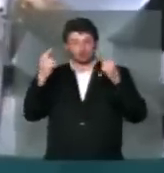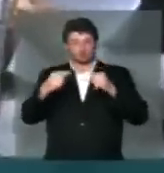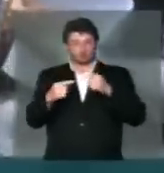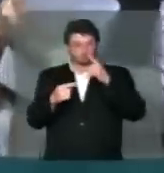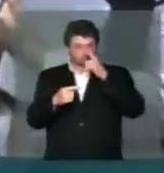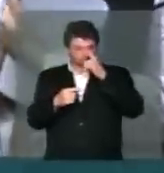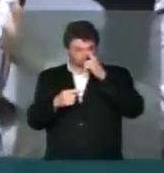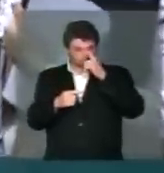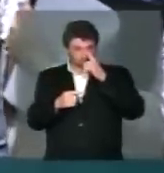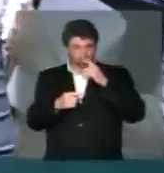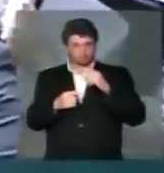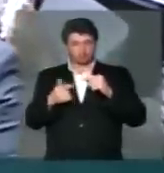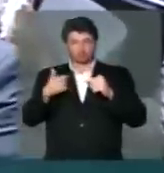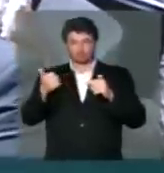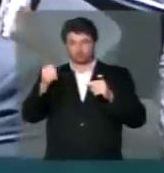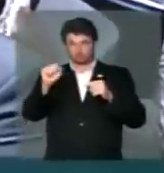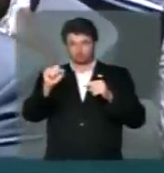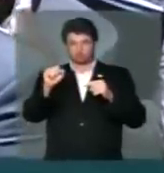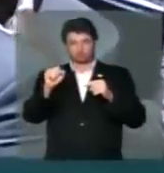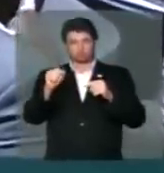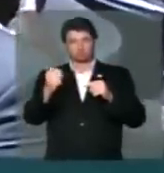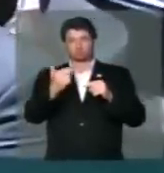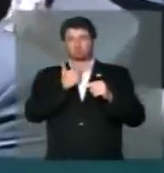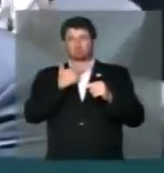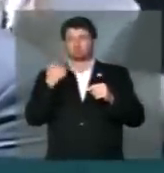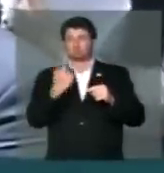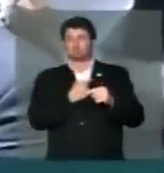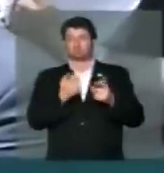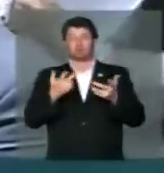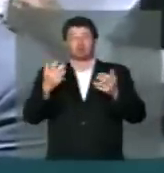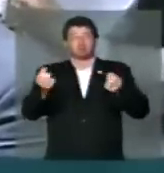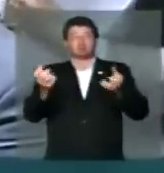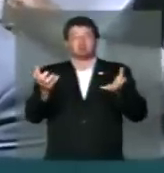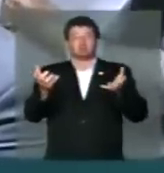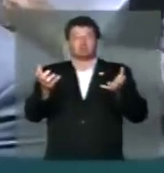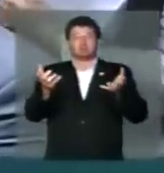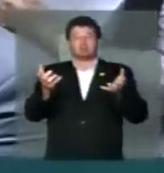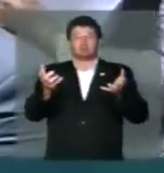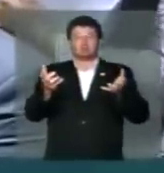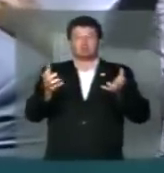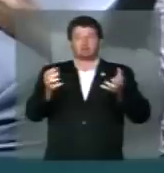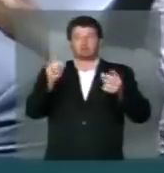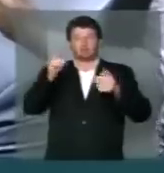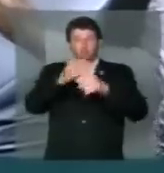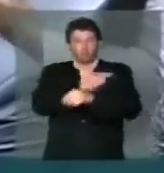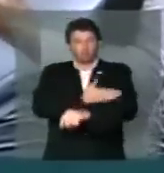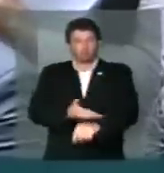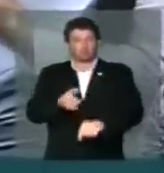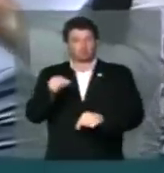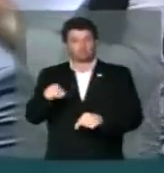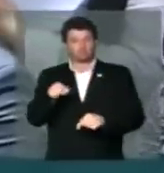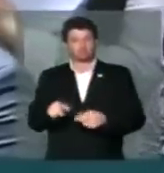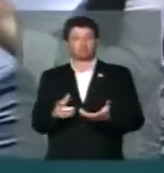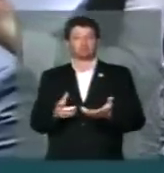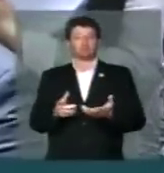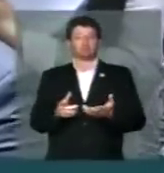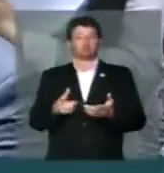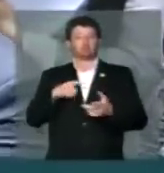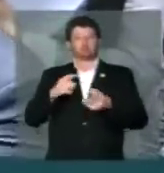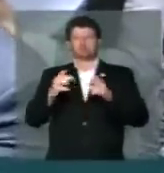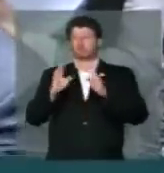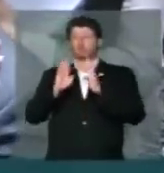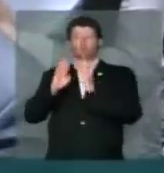contrário à redução da maioridade, mas a gente não pode admitir esse tipo de comportamento que está tendo nos